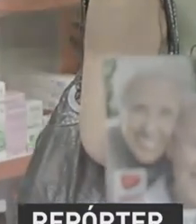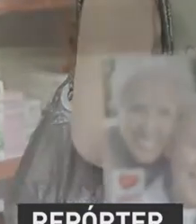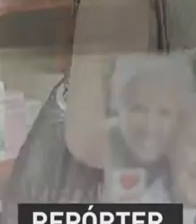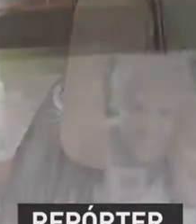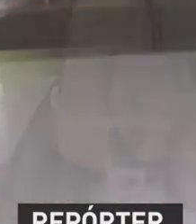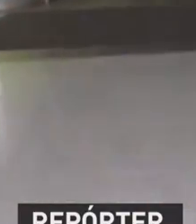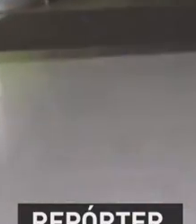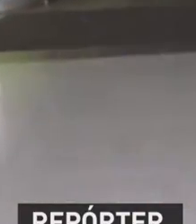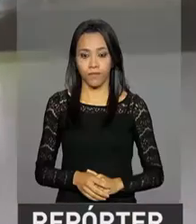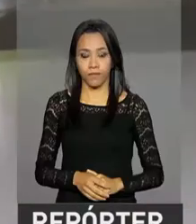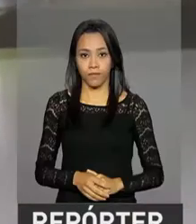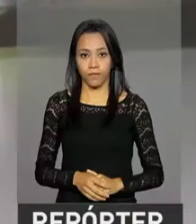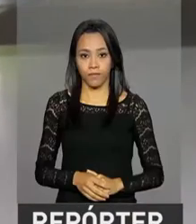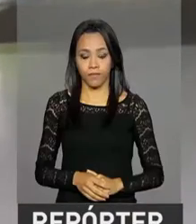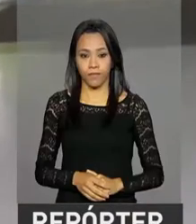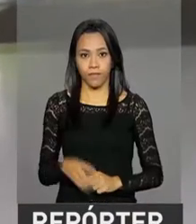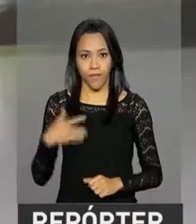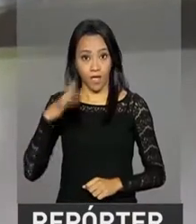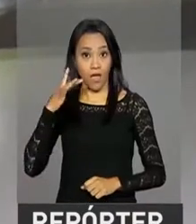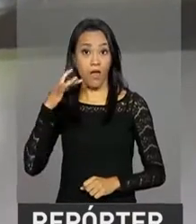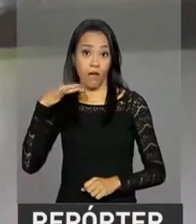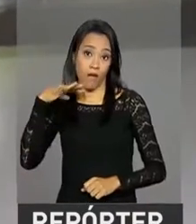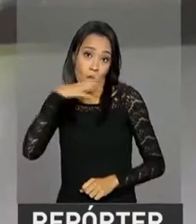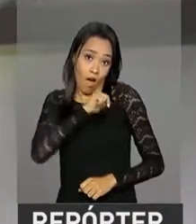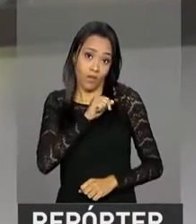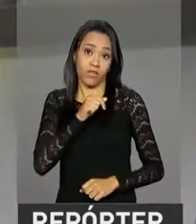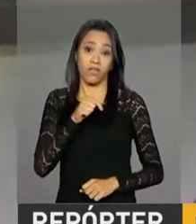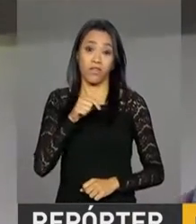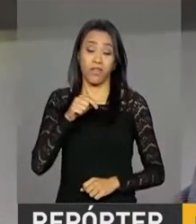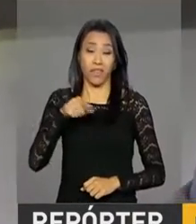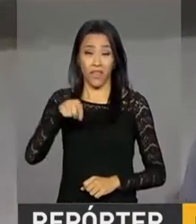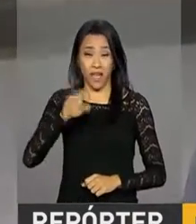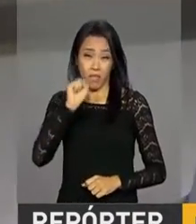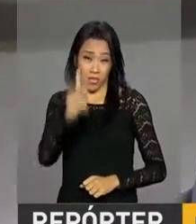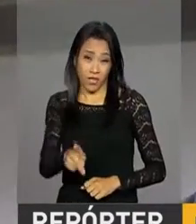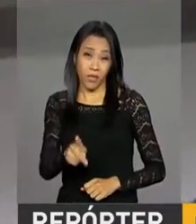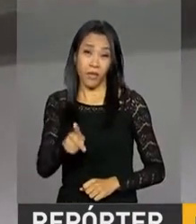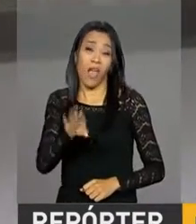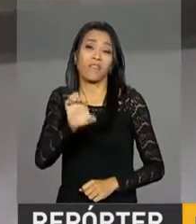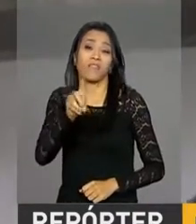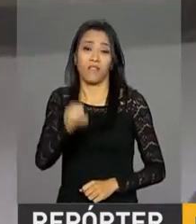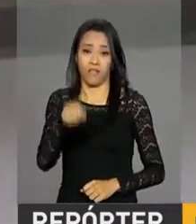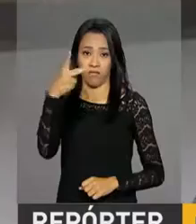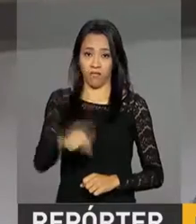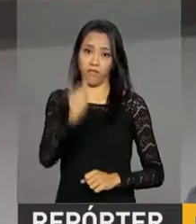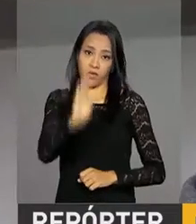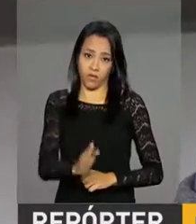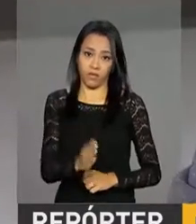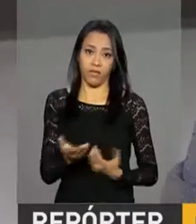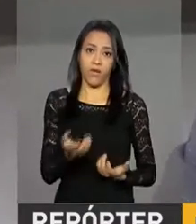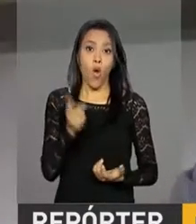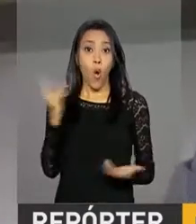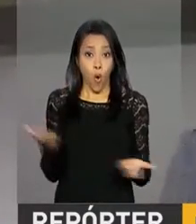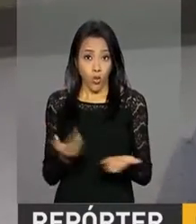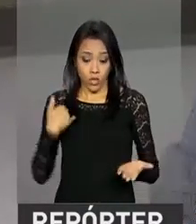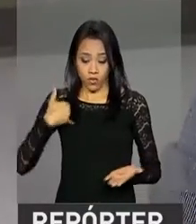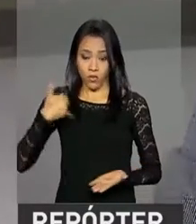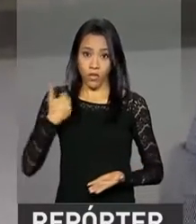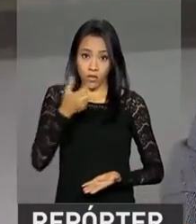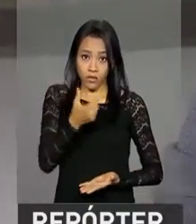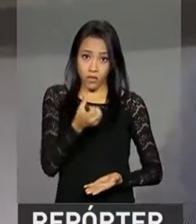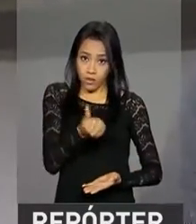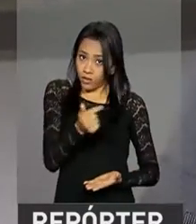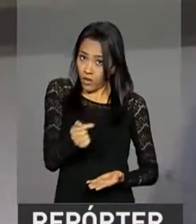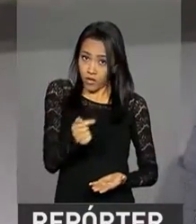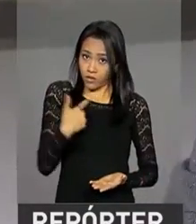eu acho que a apresentada no brasil muitos recursos muitos recursos hoje você vê com 67 e